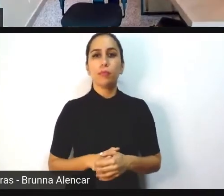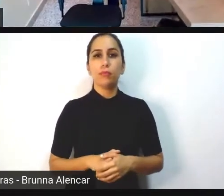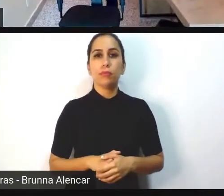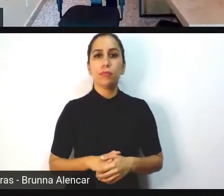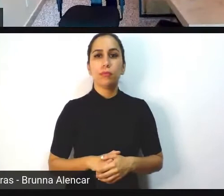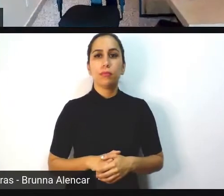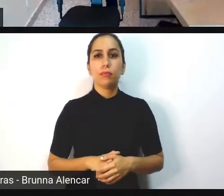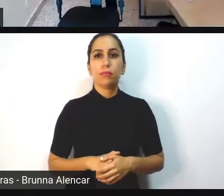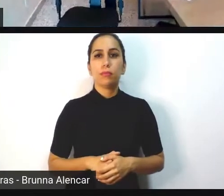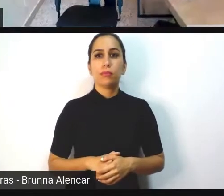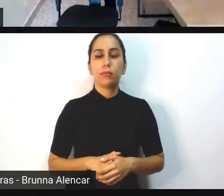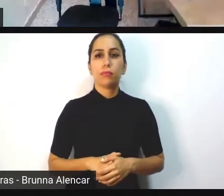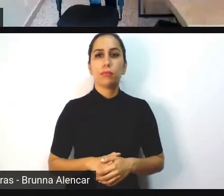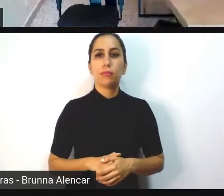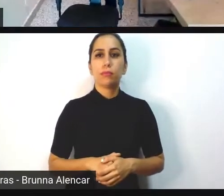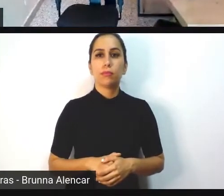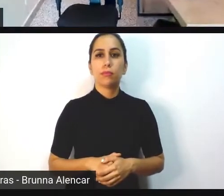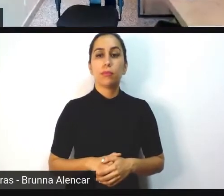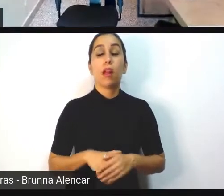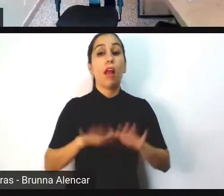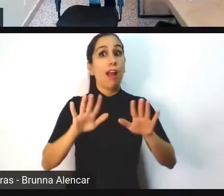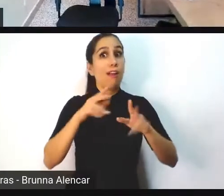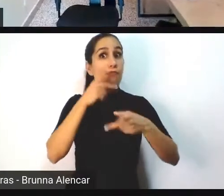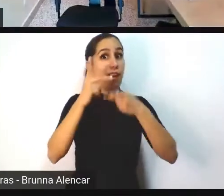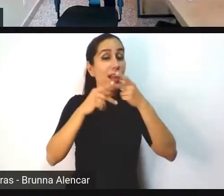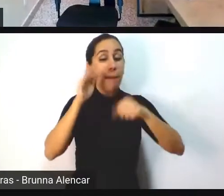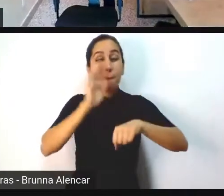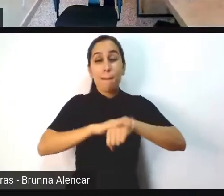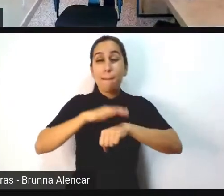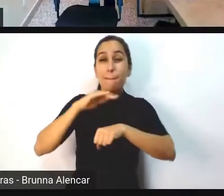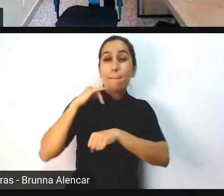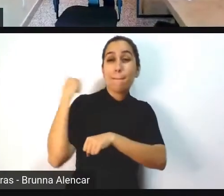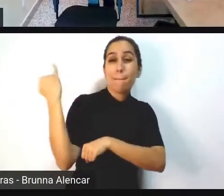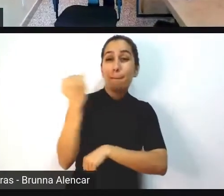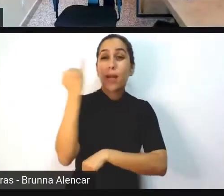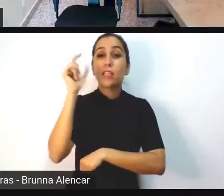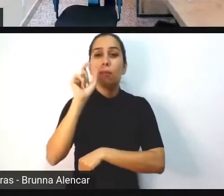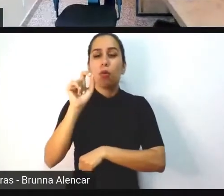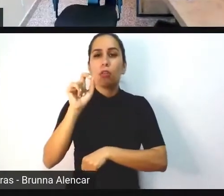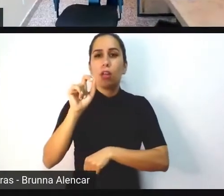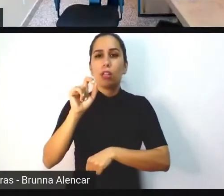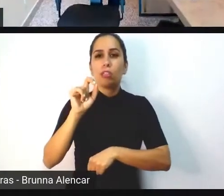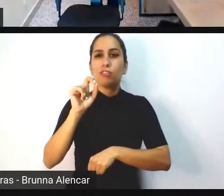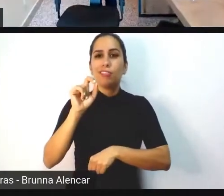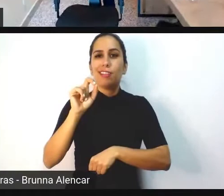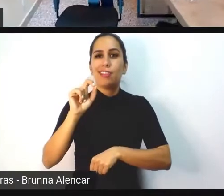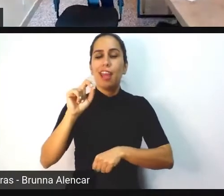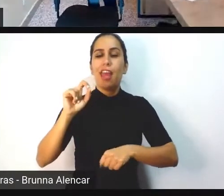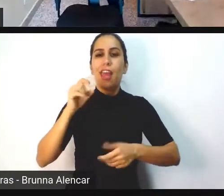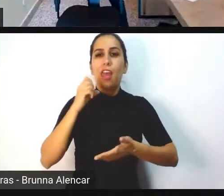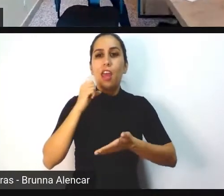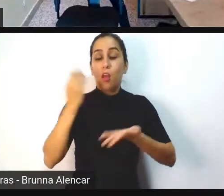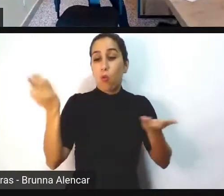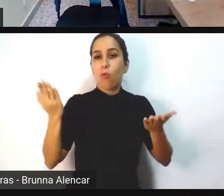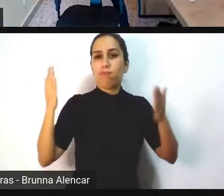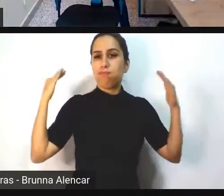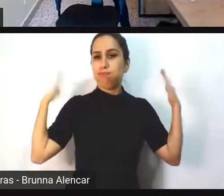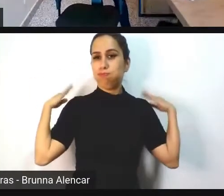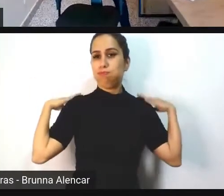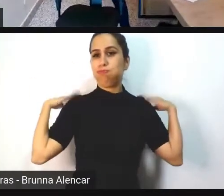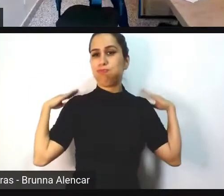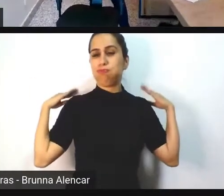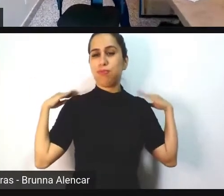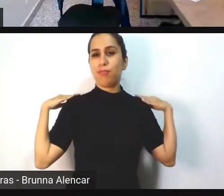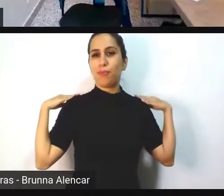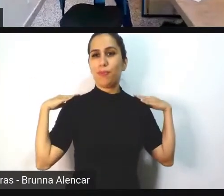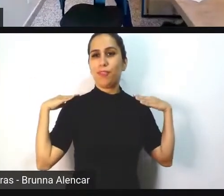Vamos falar da parte mais importante da cadeira, que é o apoio lombar. Por que mais importante? Porque é aqui